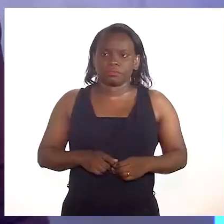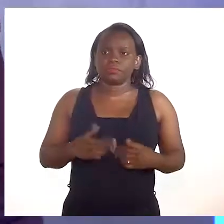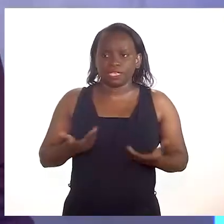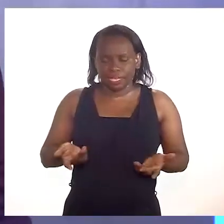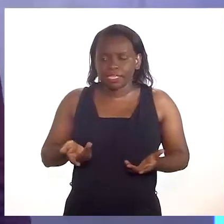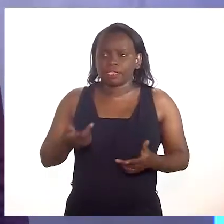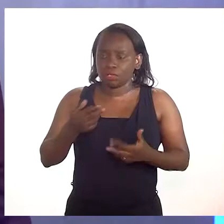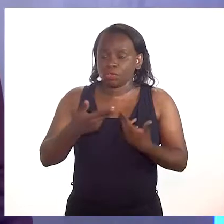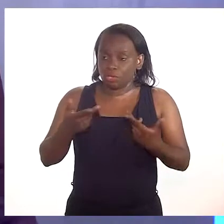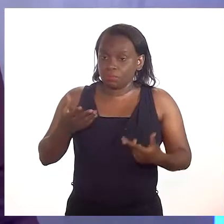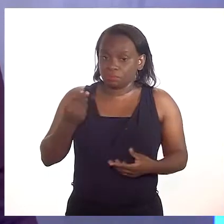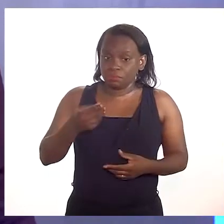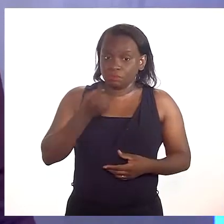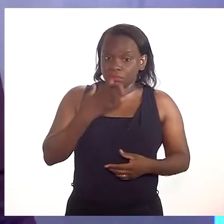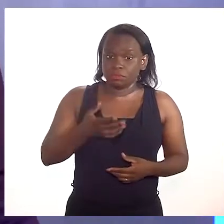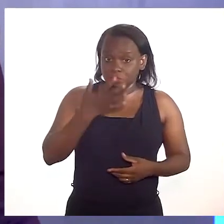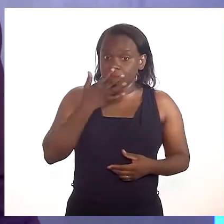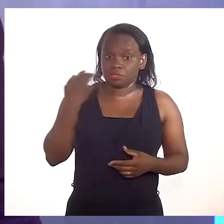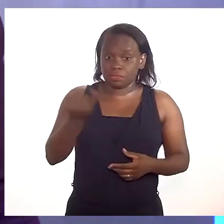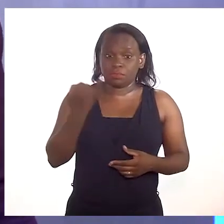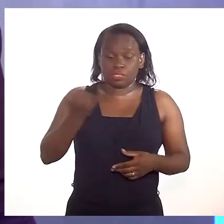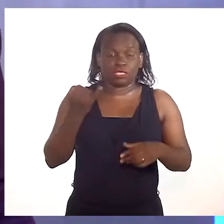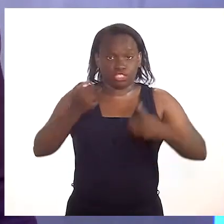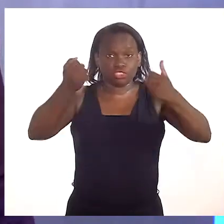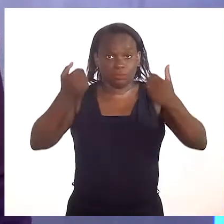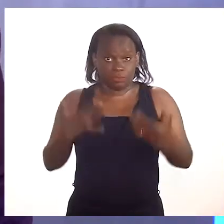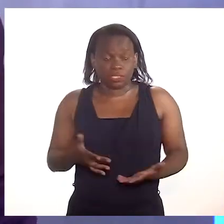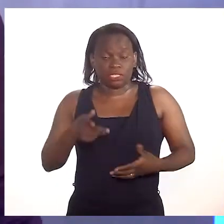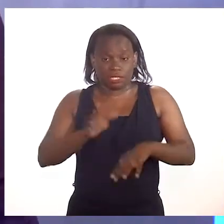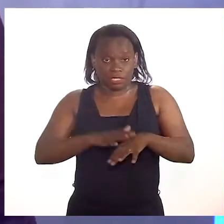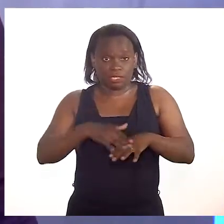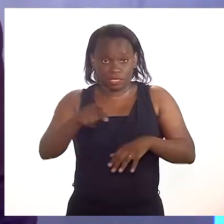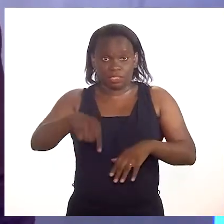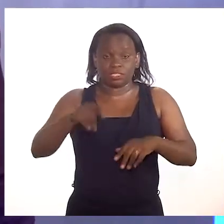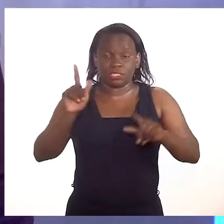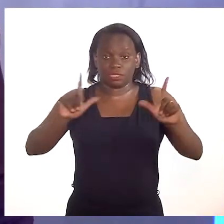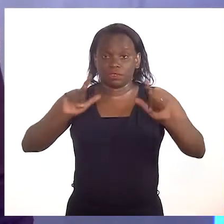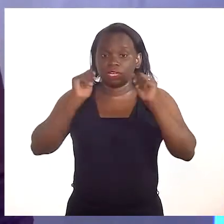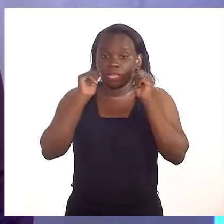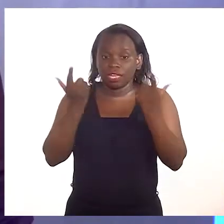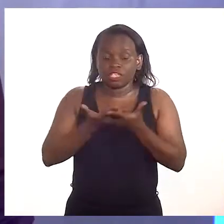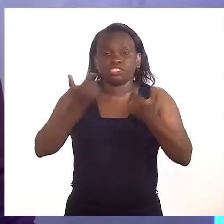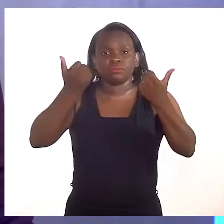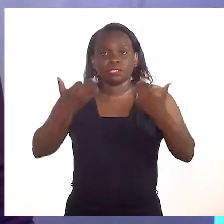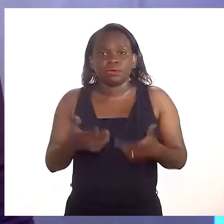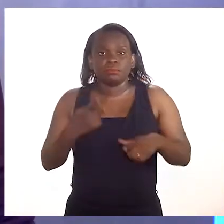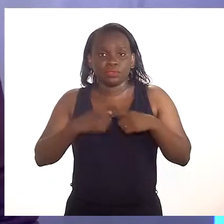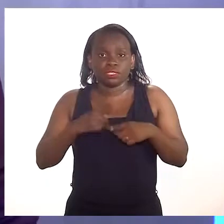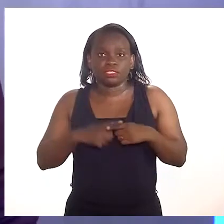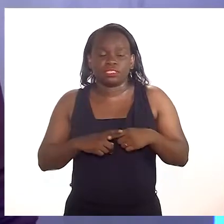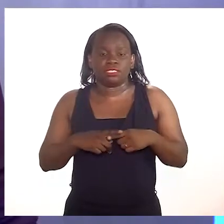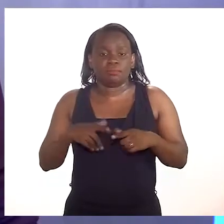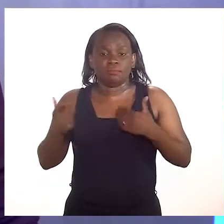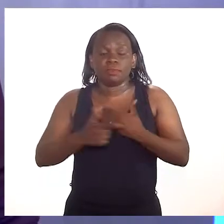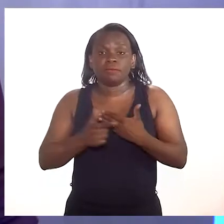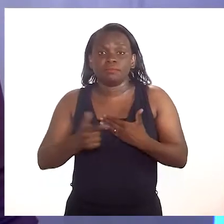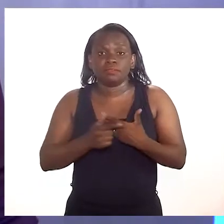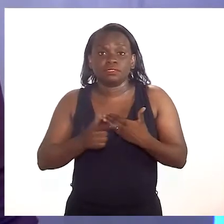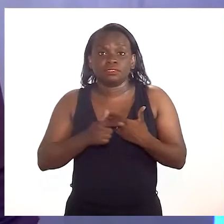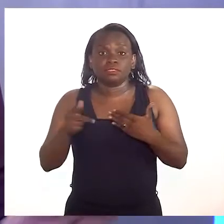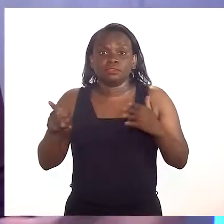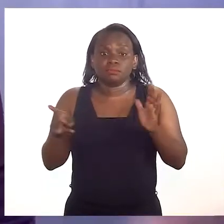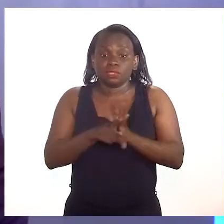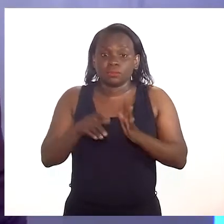Essa é uma questão muito interessante e, na verdade, importante de trazer à TV Alerj, discutir, que é justamente o